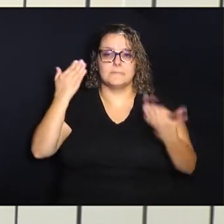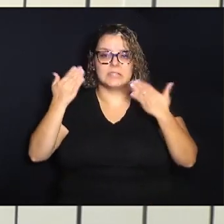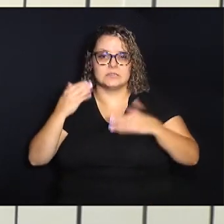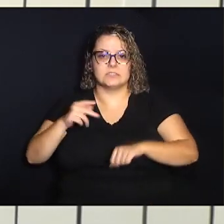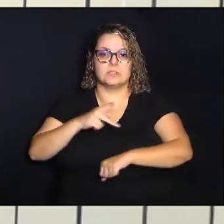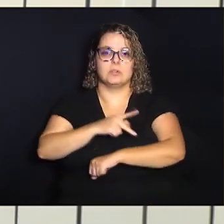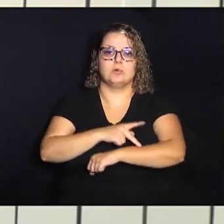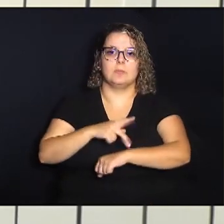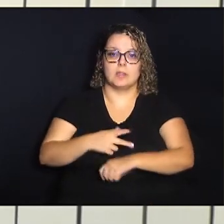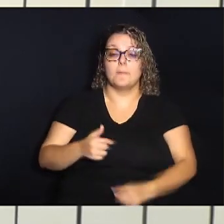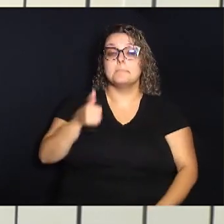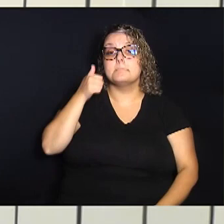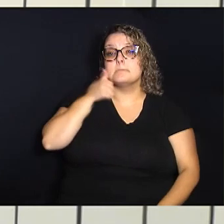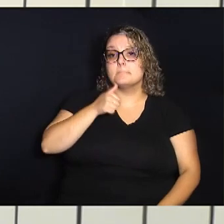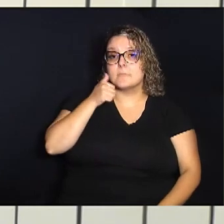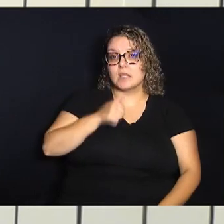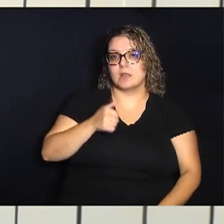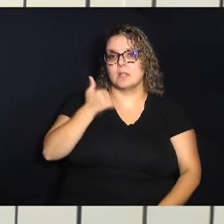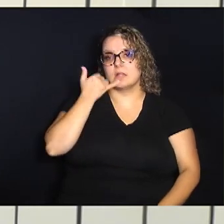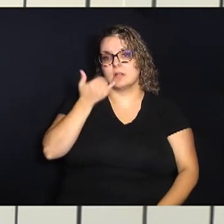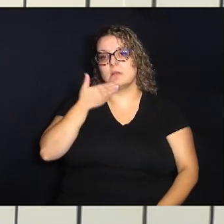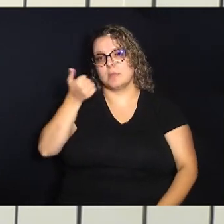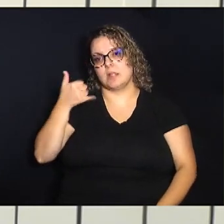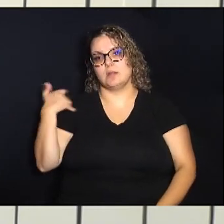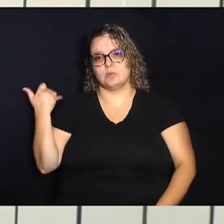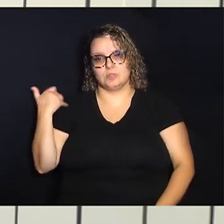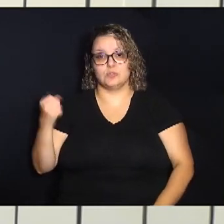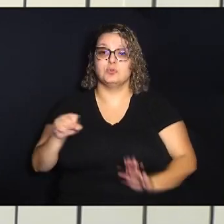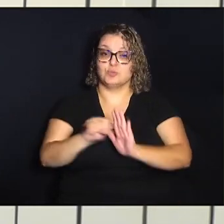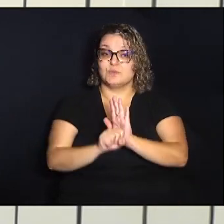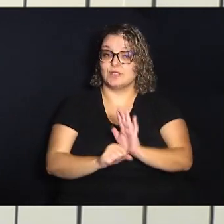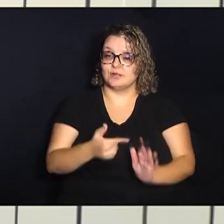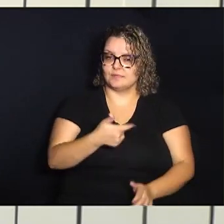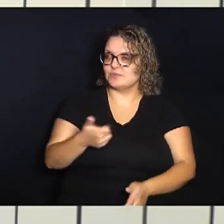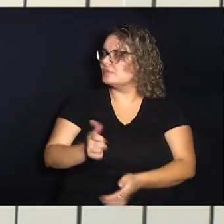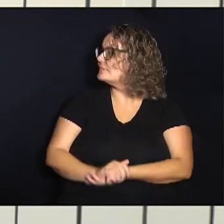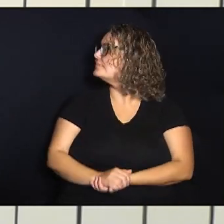sobre mulher na melhor idade no século XXI.